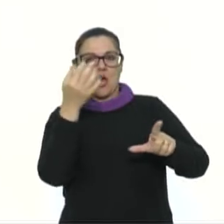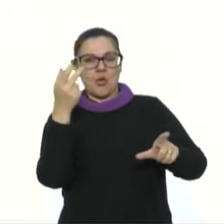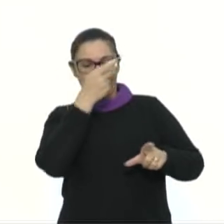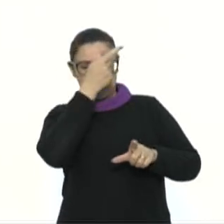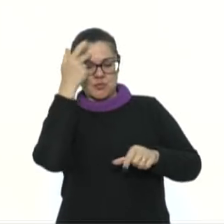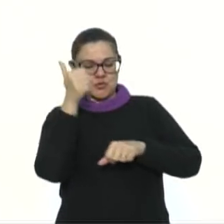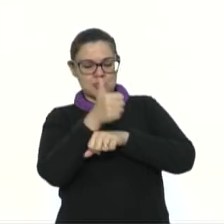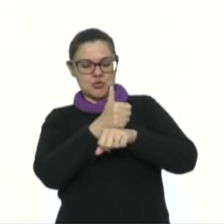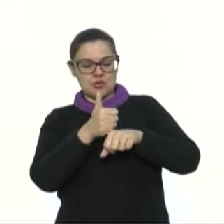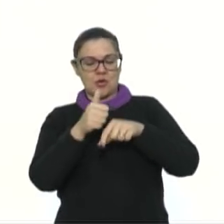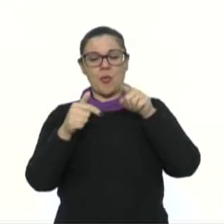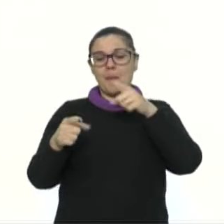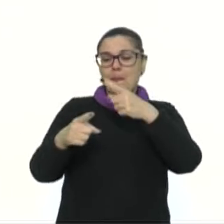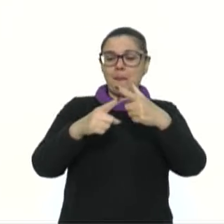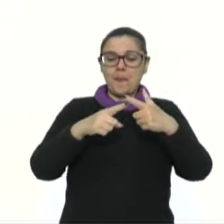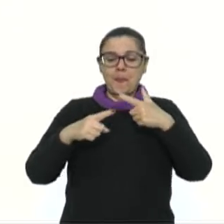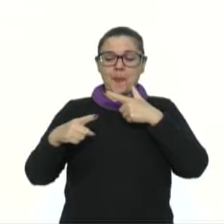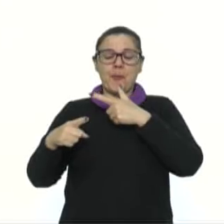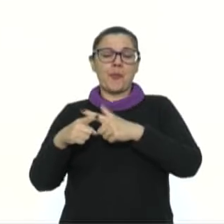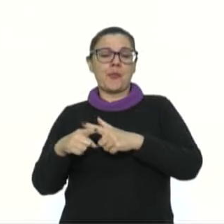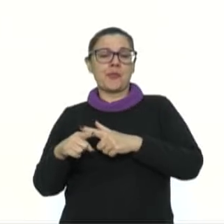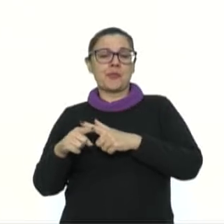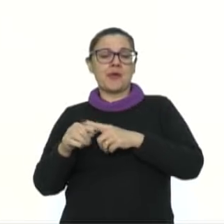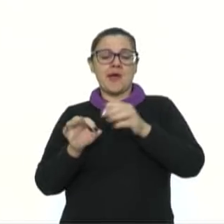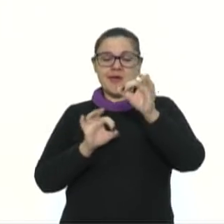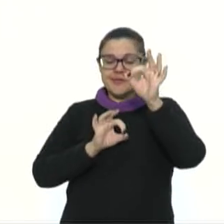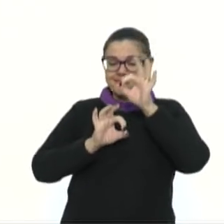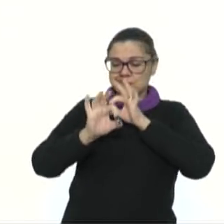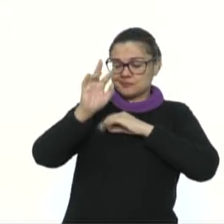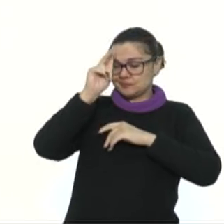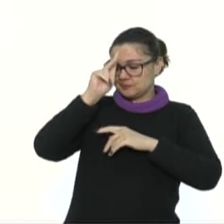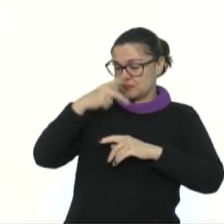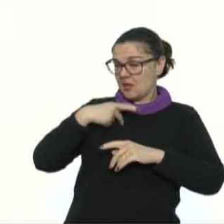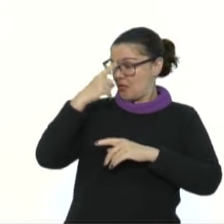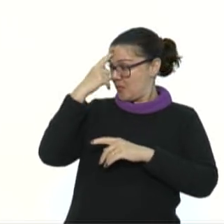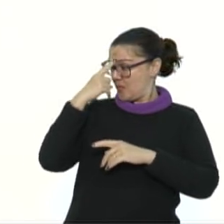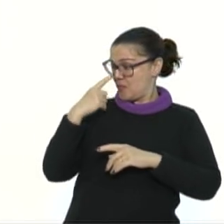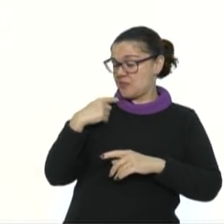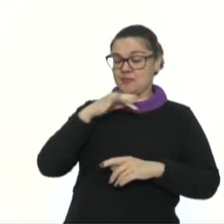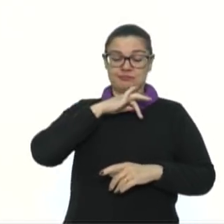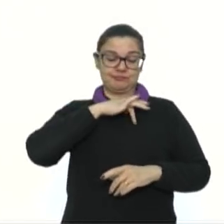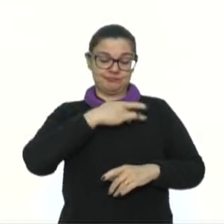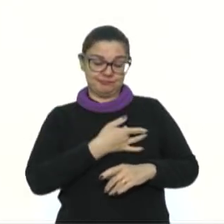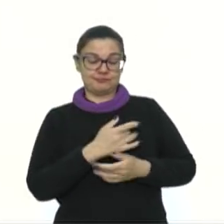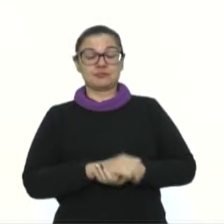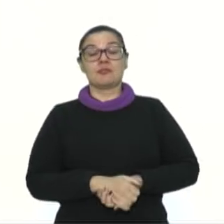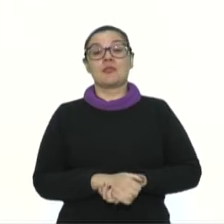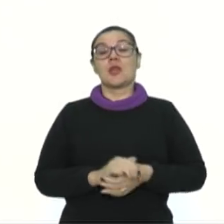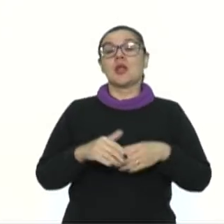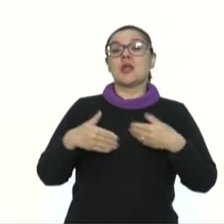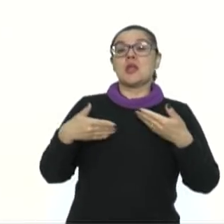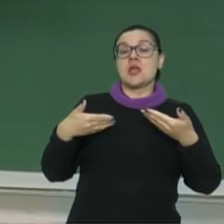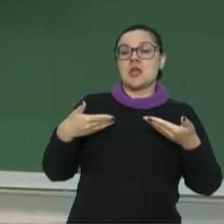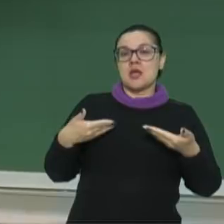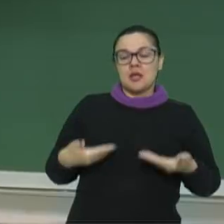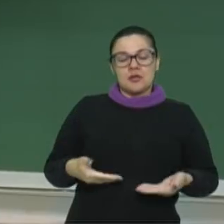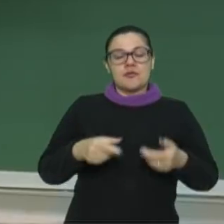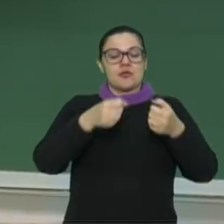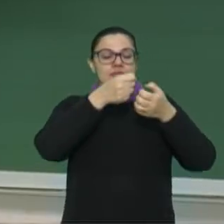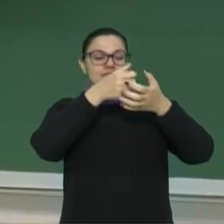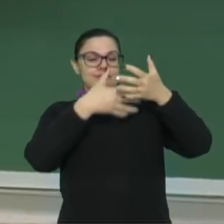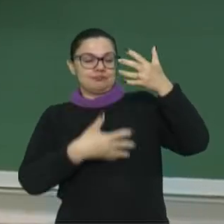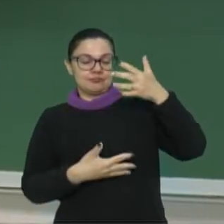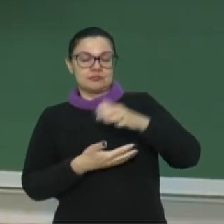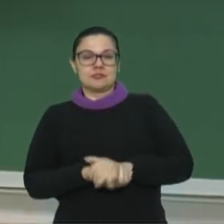especialistas apresentam causas para essa construção de personalidade, o vitimismo. Então a gente vai olhar várias causas,